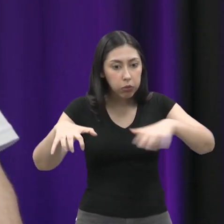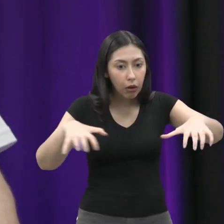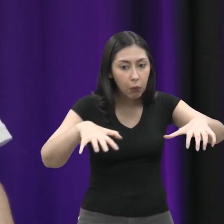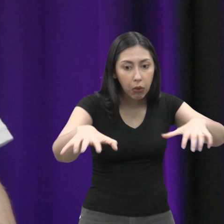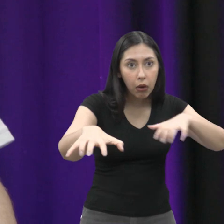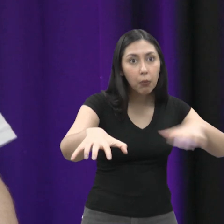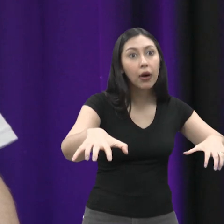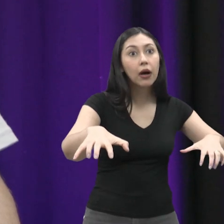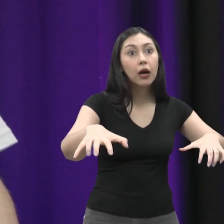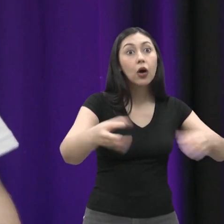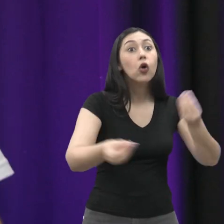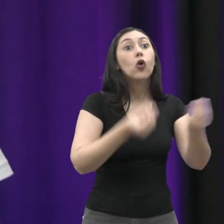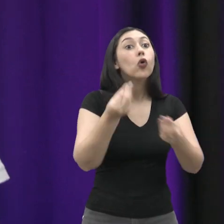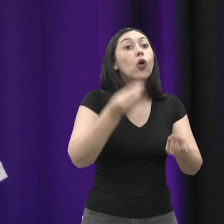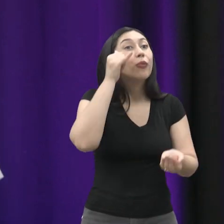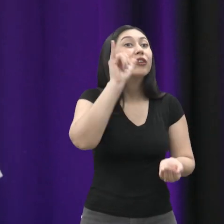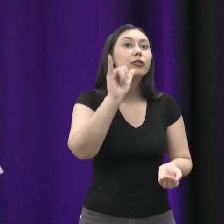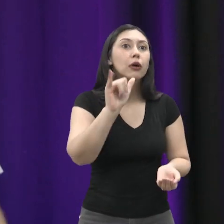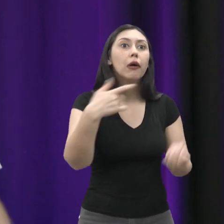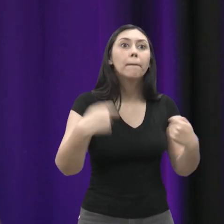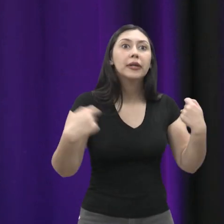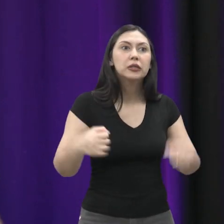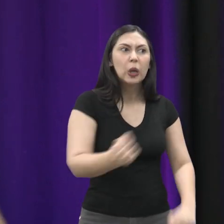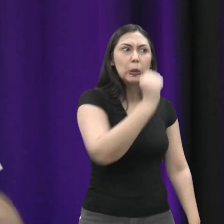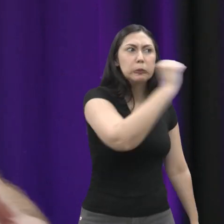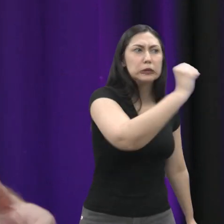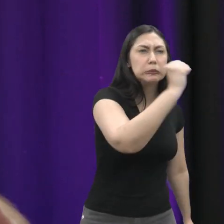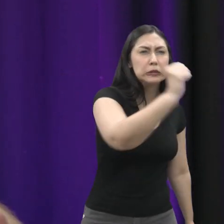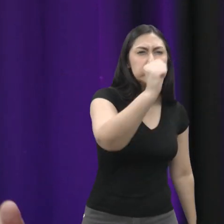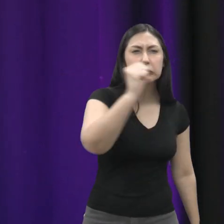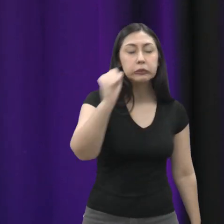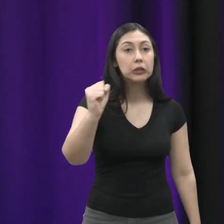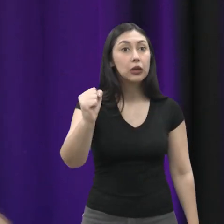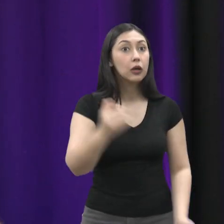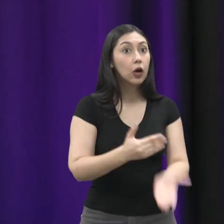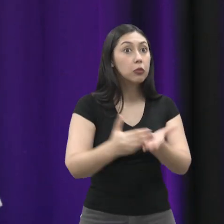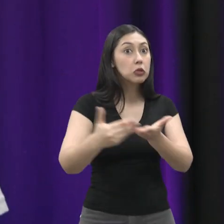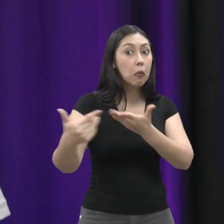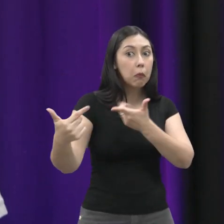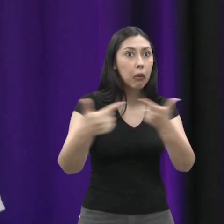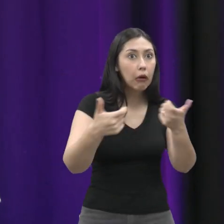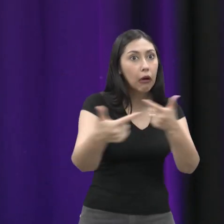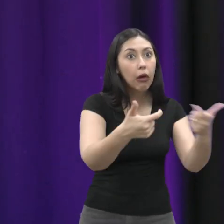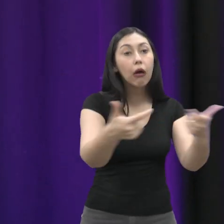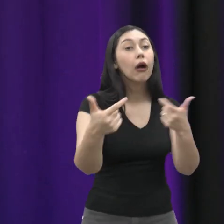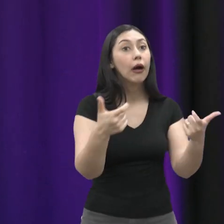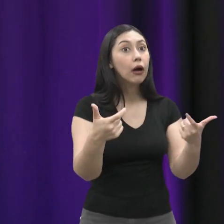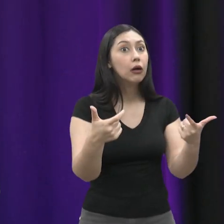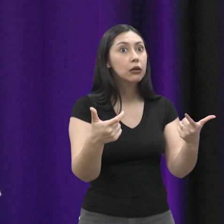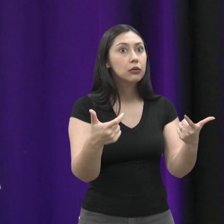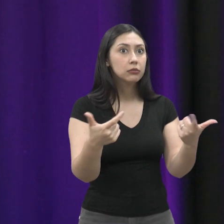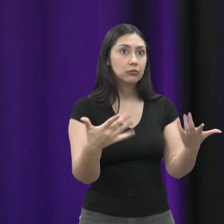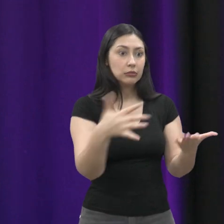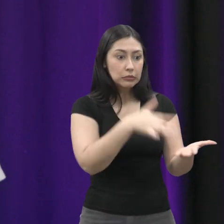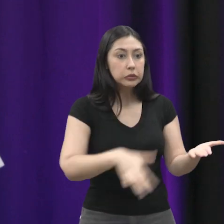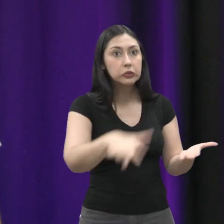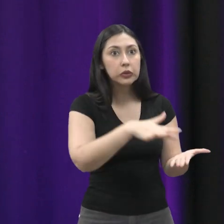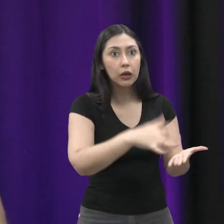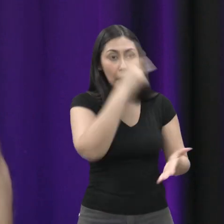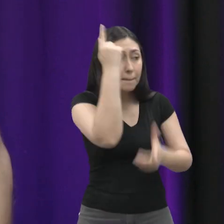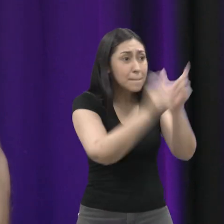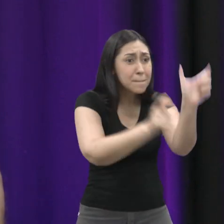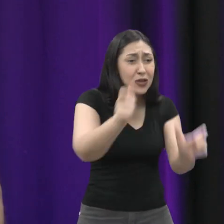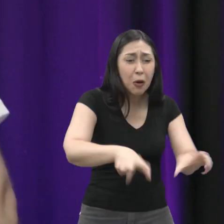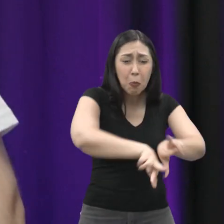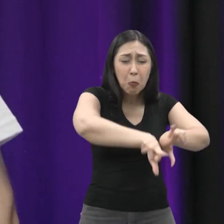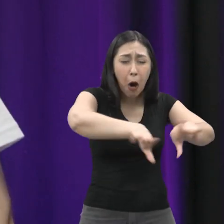por meio de muita morte. Então esse é o momento de guerras declaradas em que mais morreram brasileiros em toda a história, né? Então isso é uma coisa